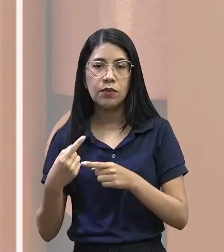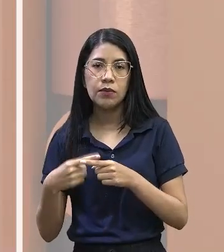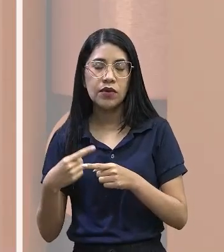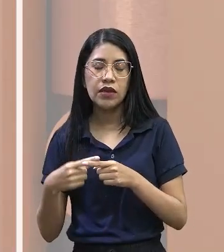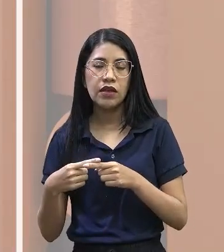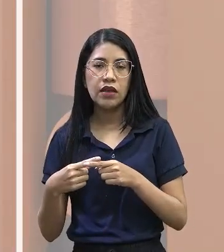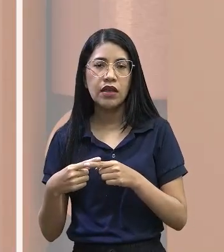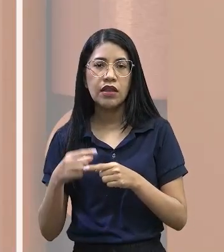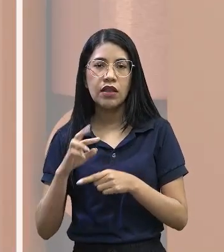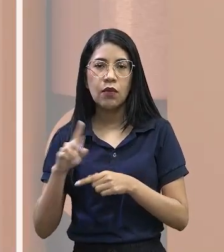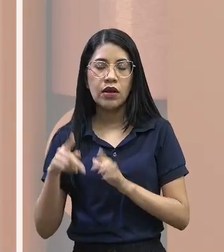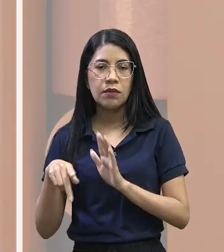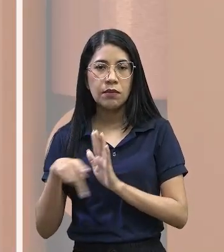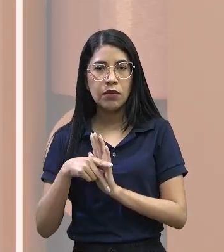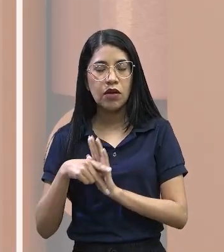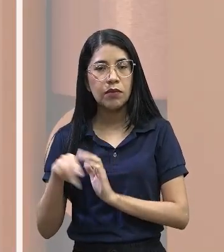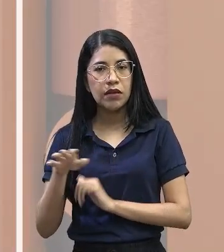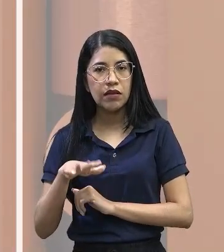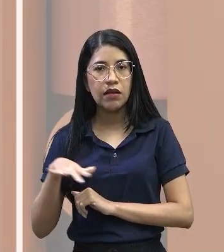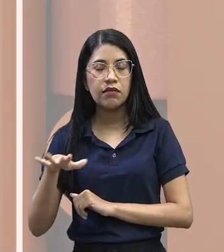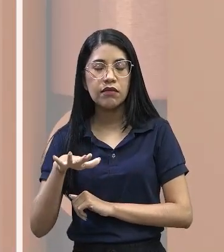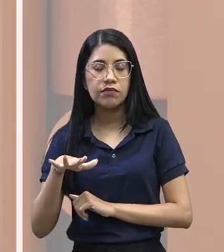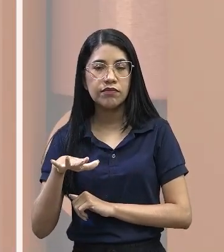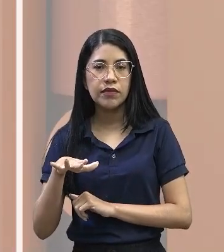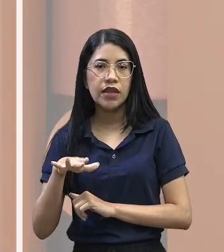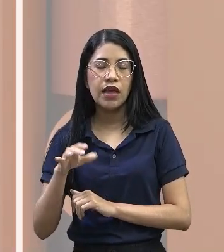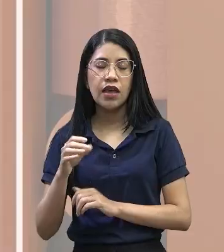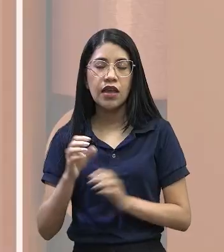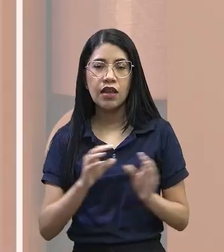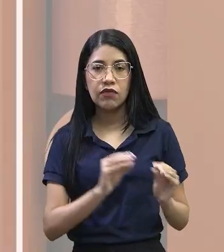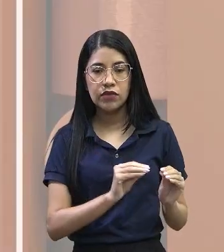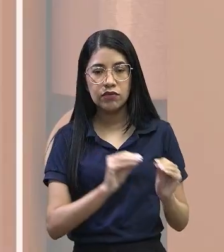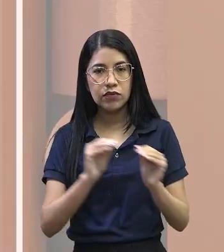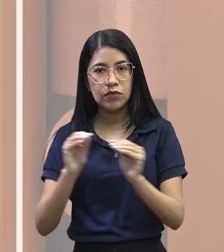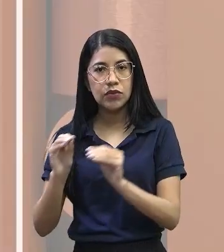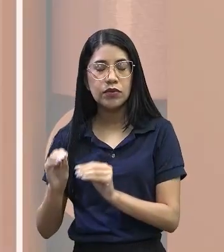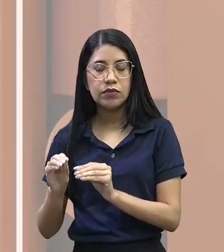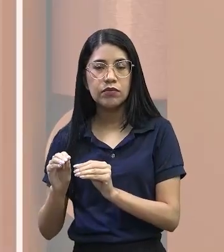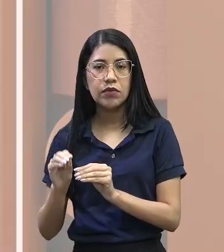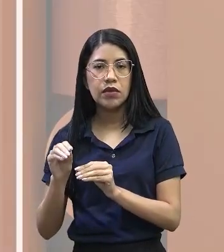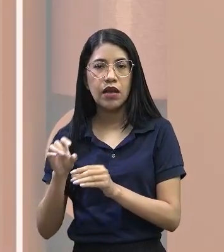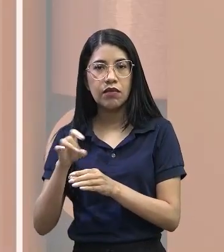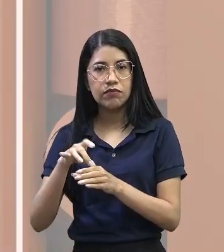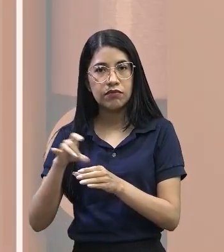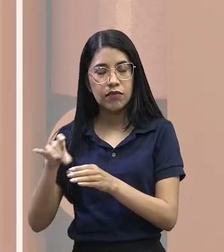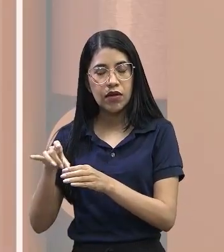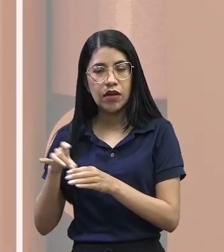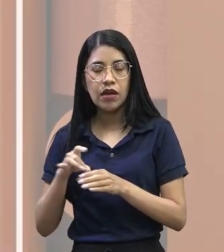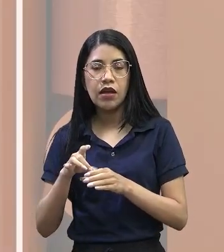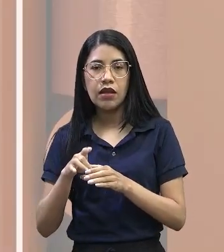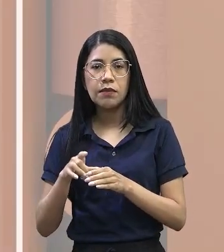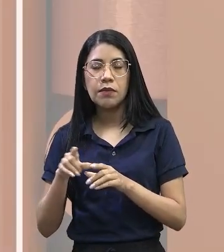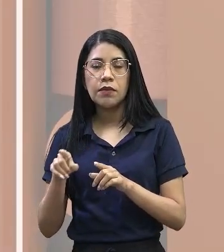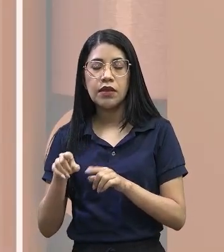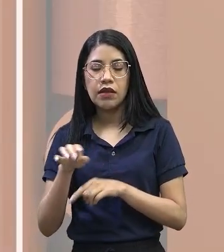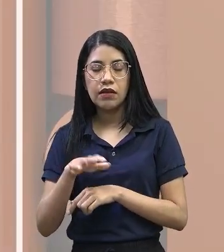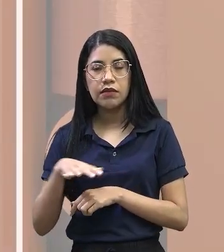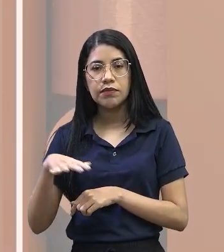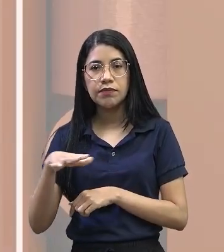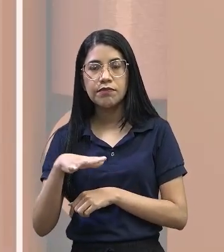uma borracha nativa, ou melhor, uma seringueira nativa, era uma seringueira ali cultivada em